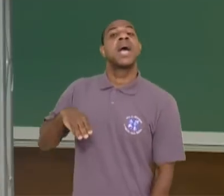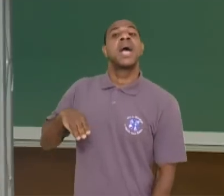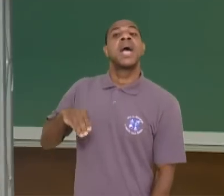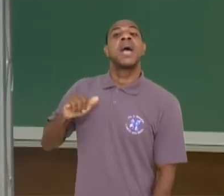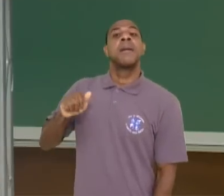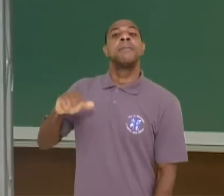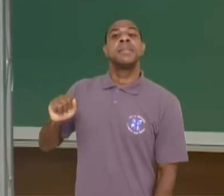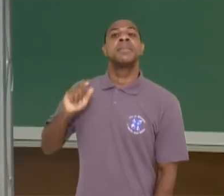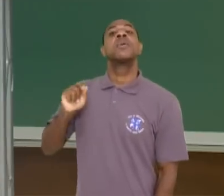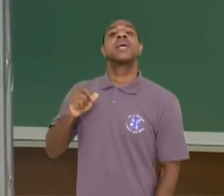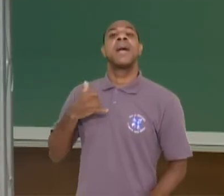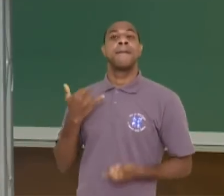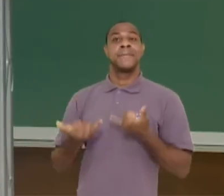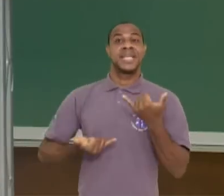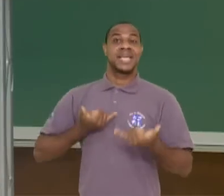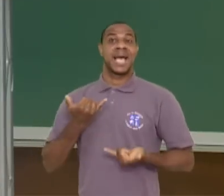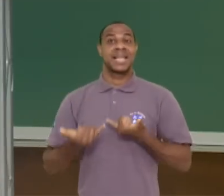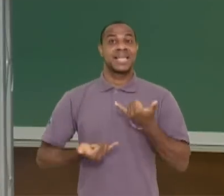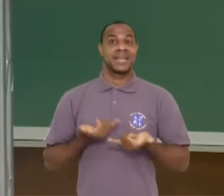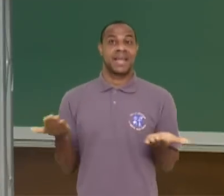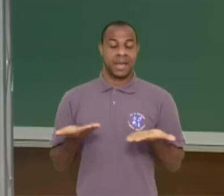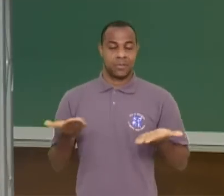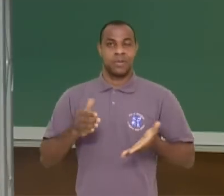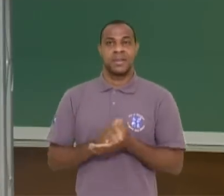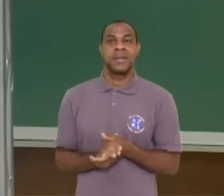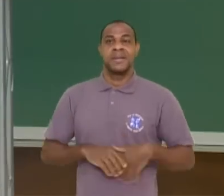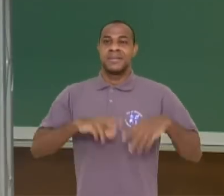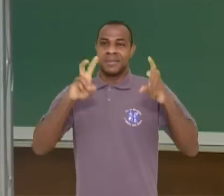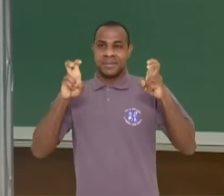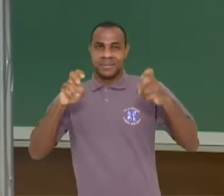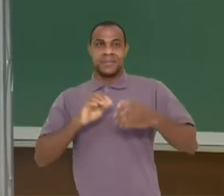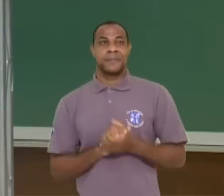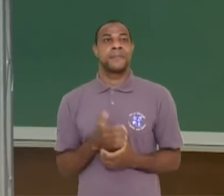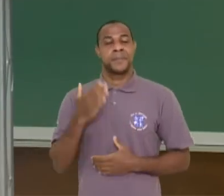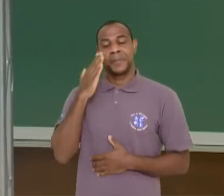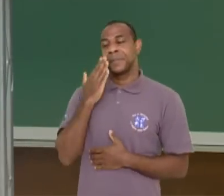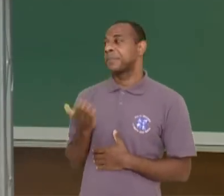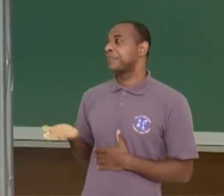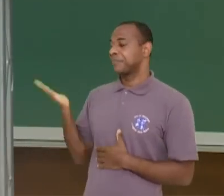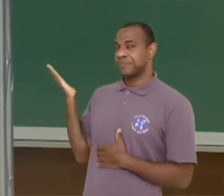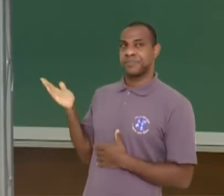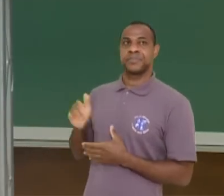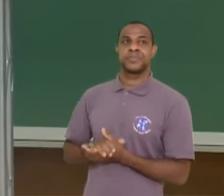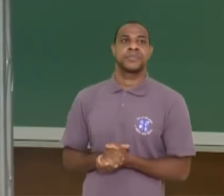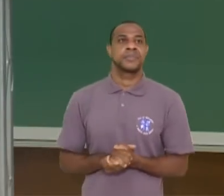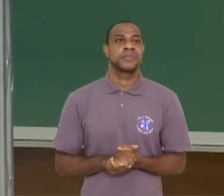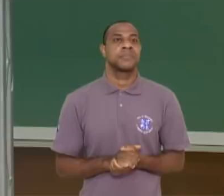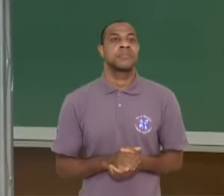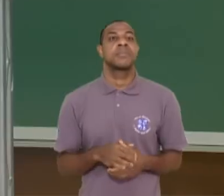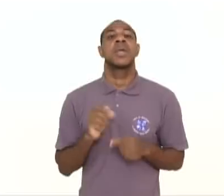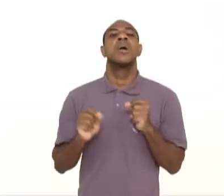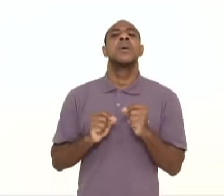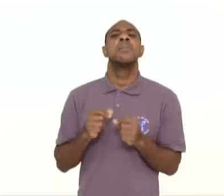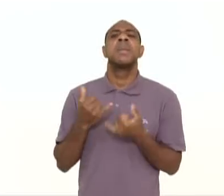aulas de educação física, né? Então trazemos a mímica como jogo, como brincadeira. Definindo então, mímica na brincadeira é o quê? Também é